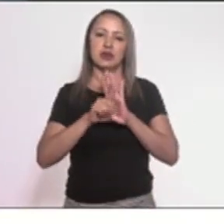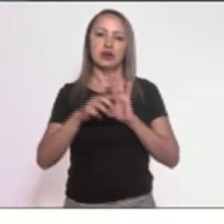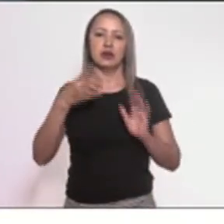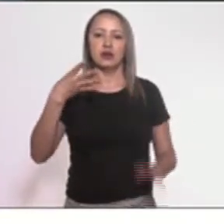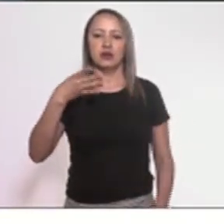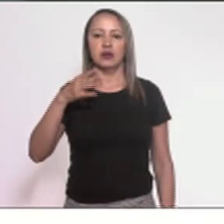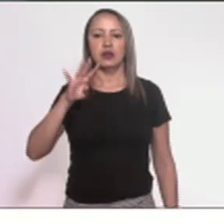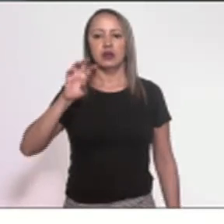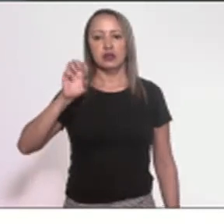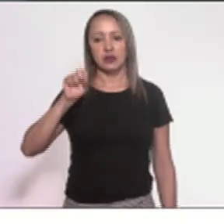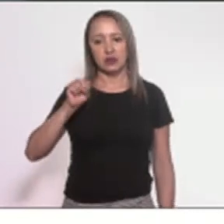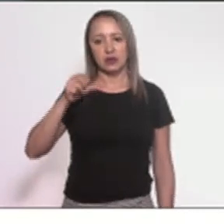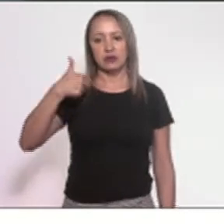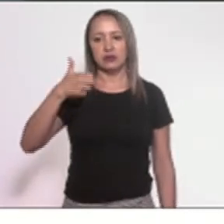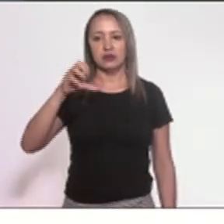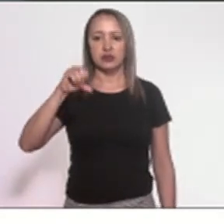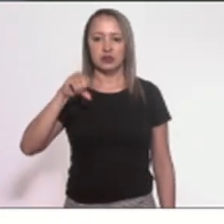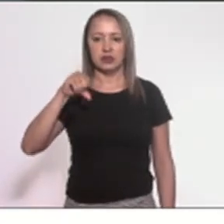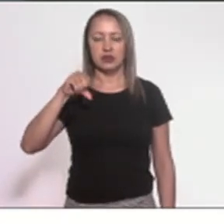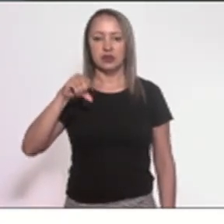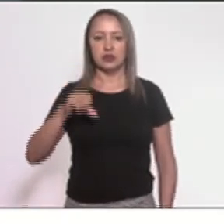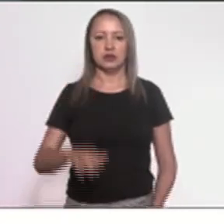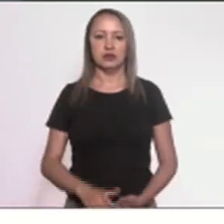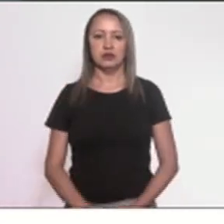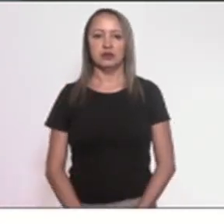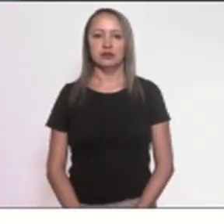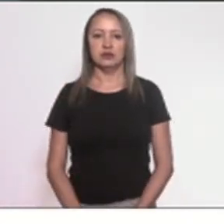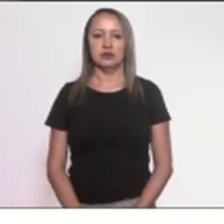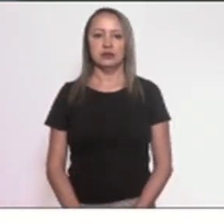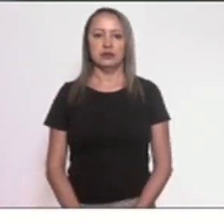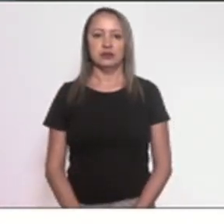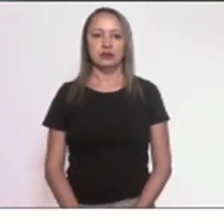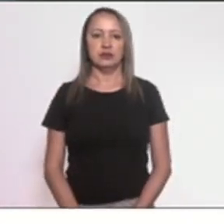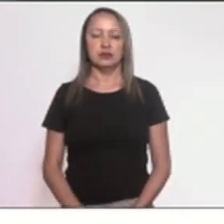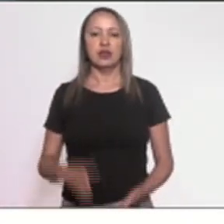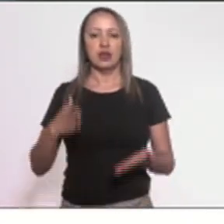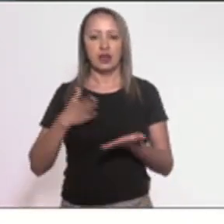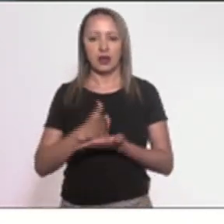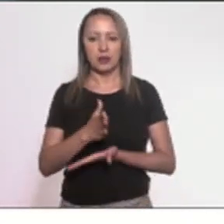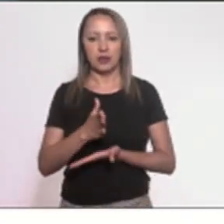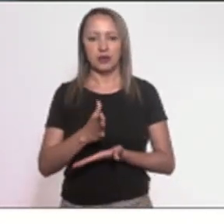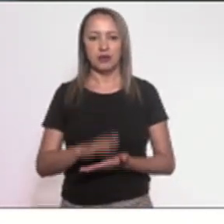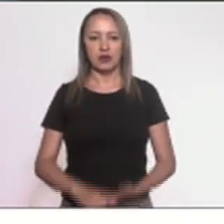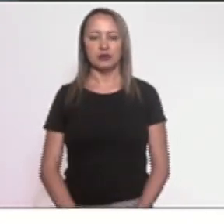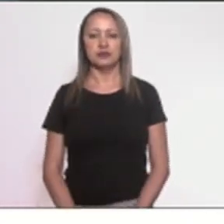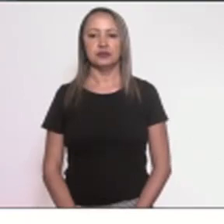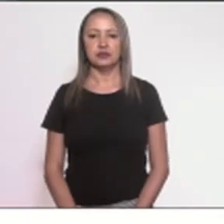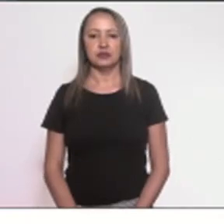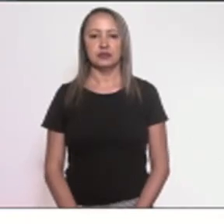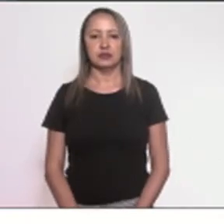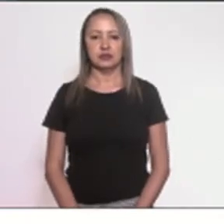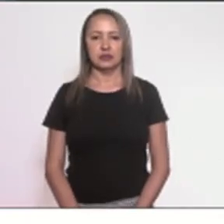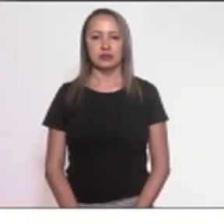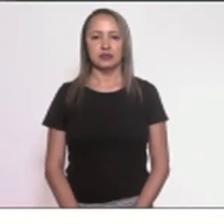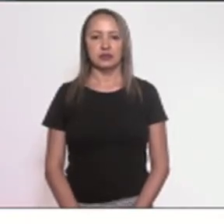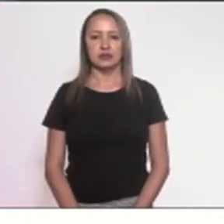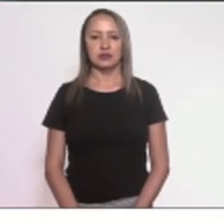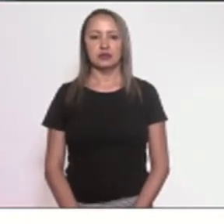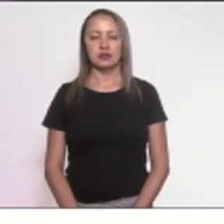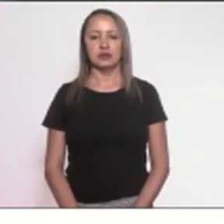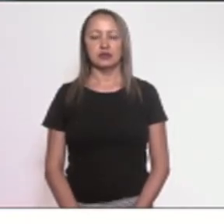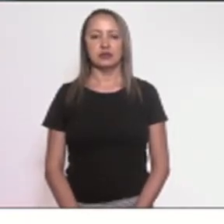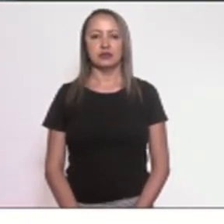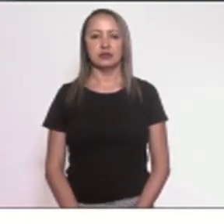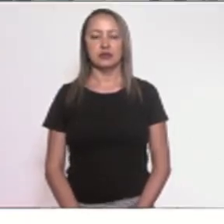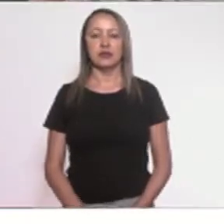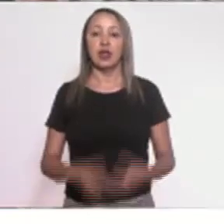O PL 4819, a inclusão na ordem do dia. Os senhores que aprovam permanecem como estão, aprovado. Obrigado. Pela ordem. Pela ordem.